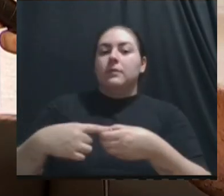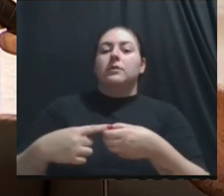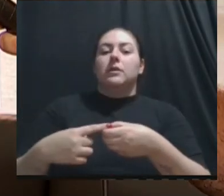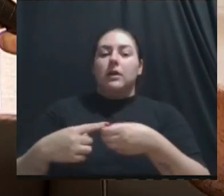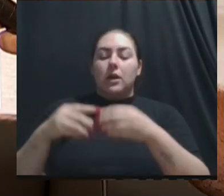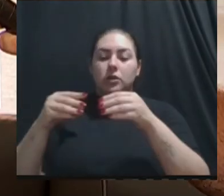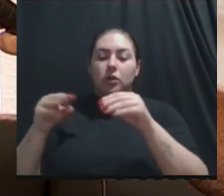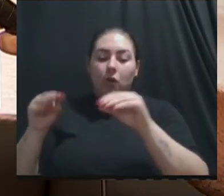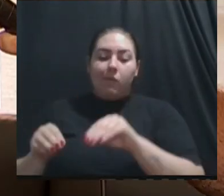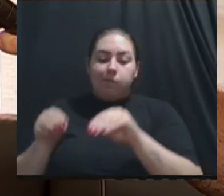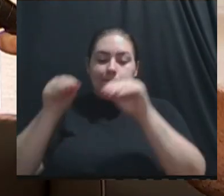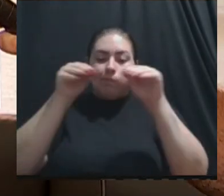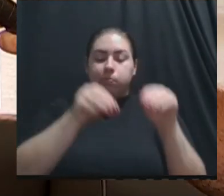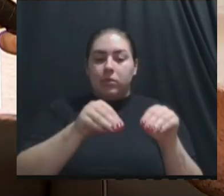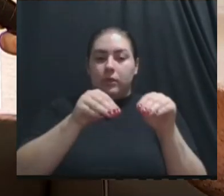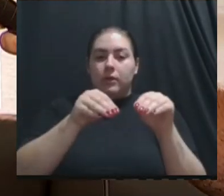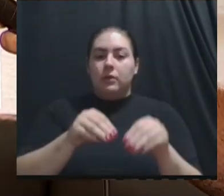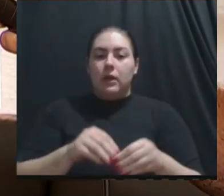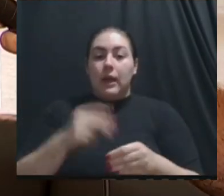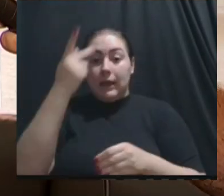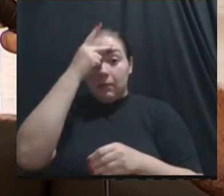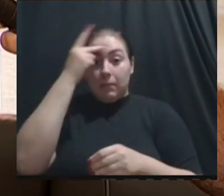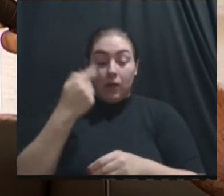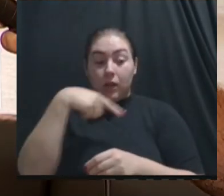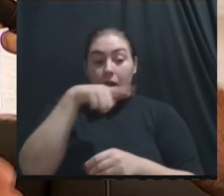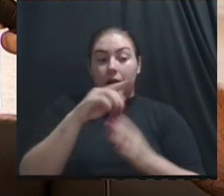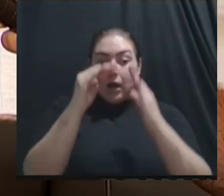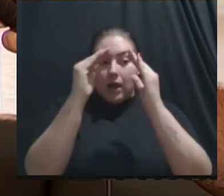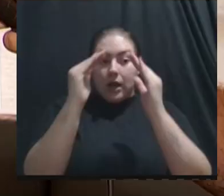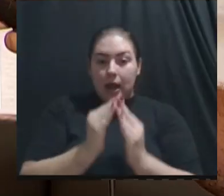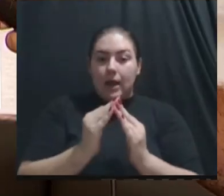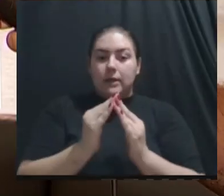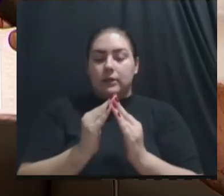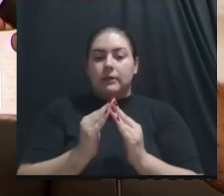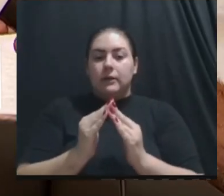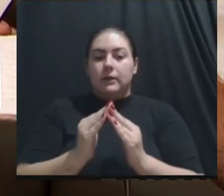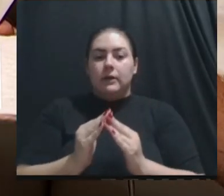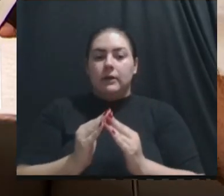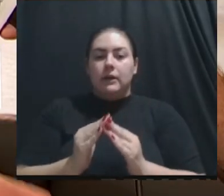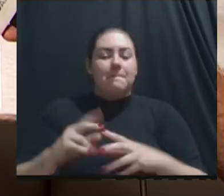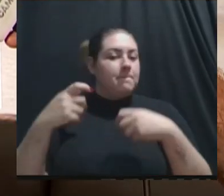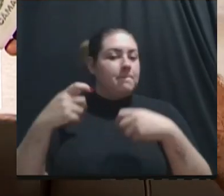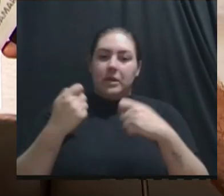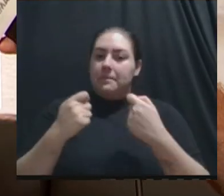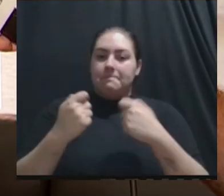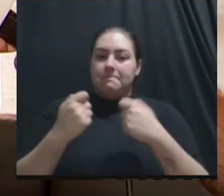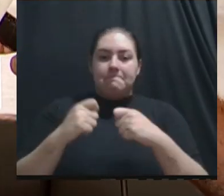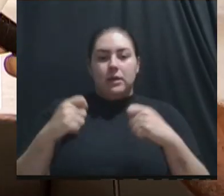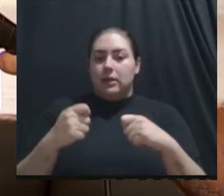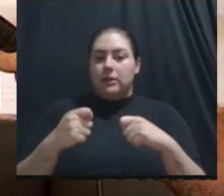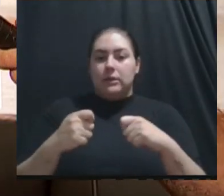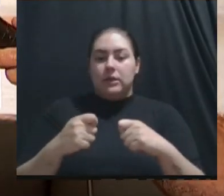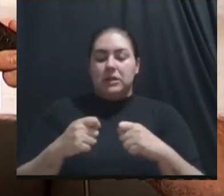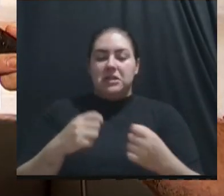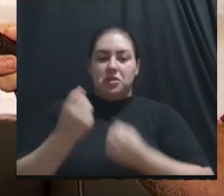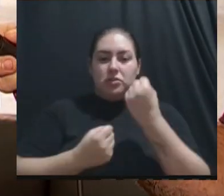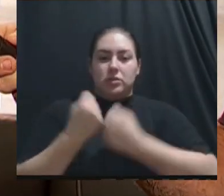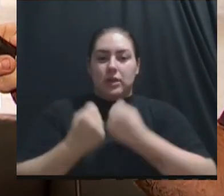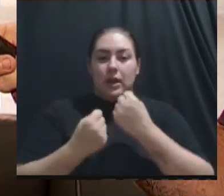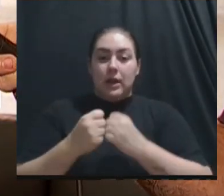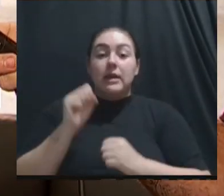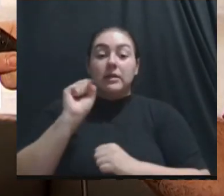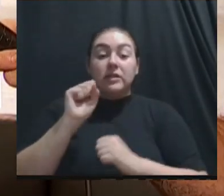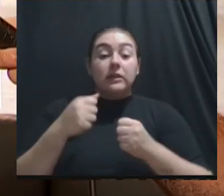pessoas que vão morar no centro não necessitam do transporte, não necessita do veículo, e sim do transporte público. Então,